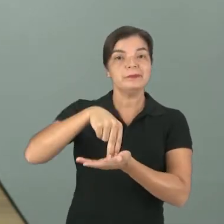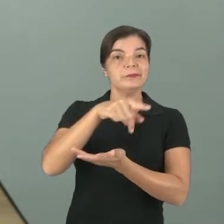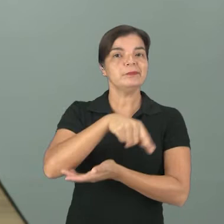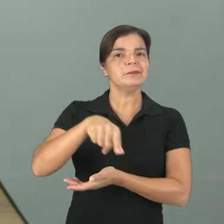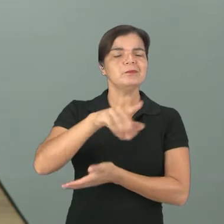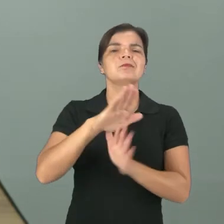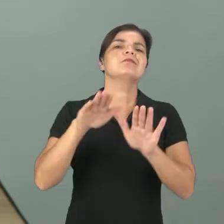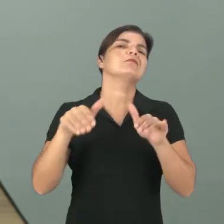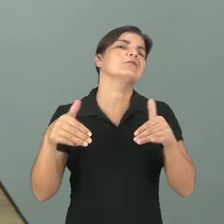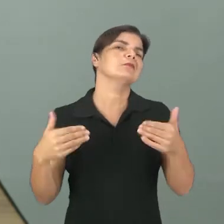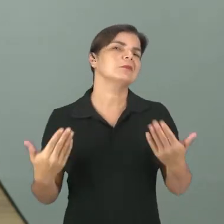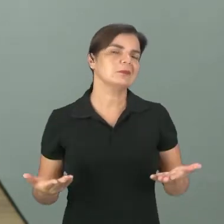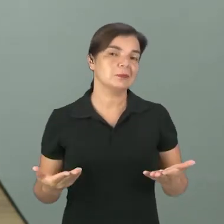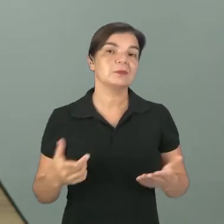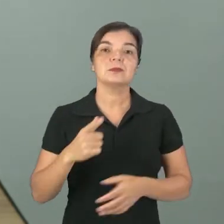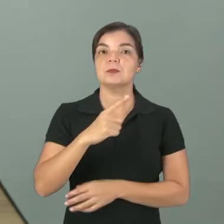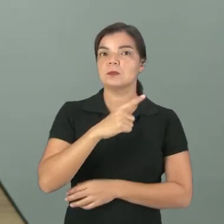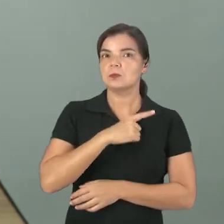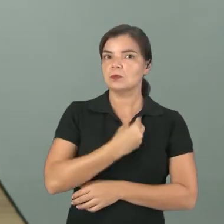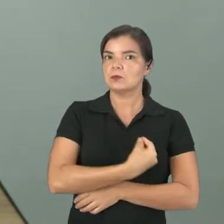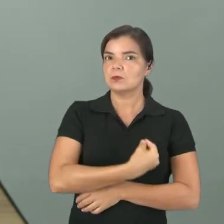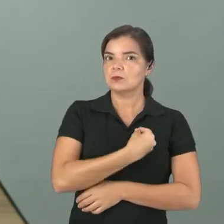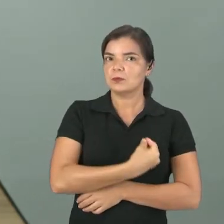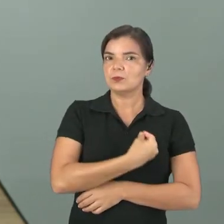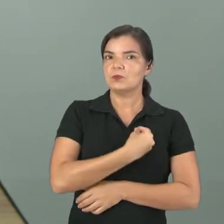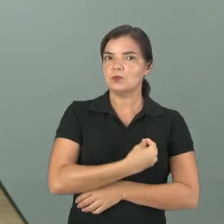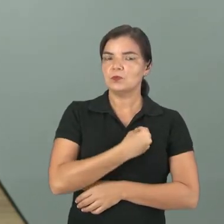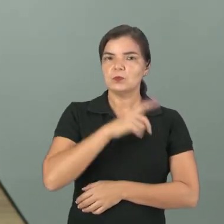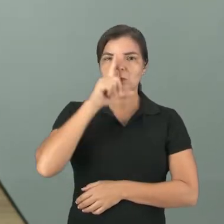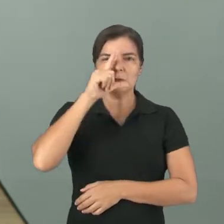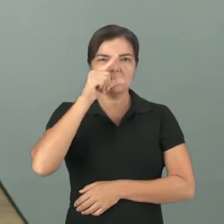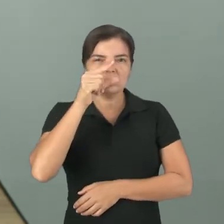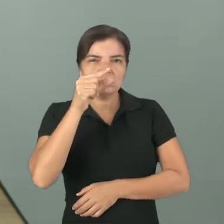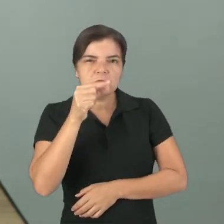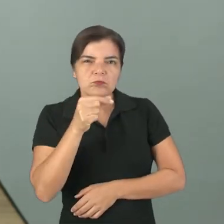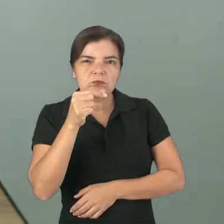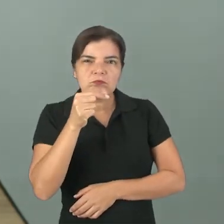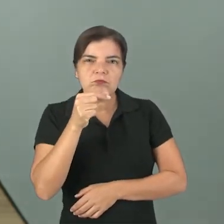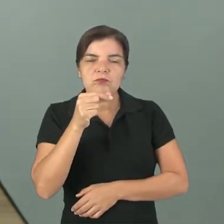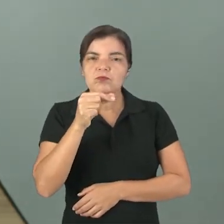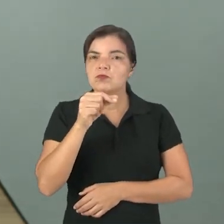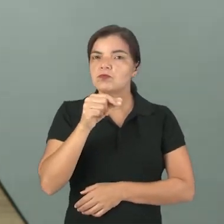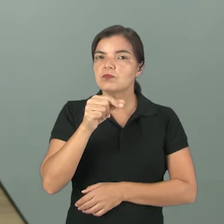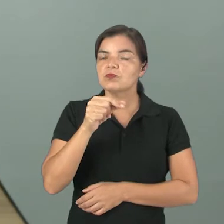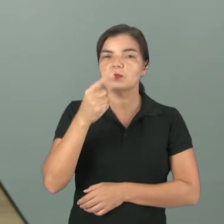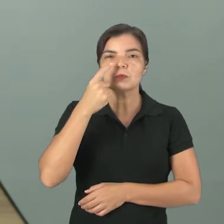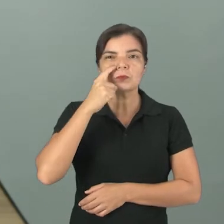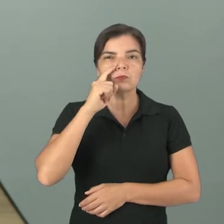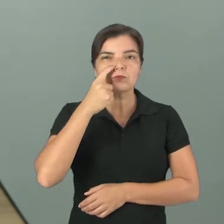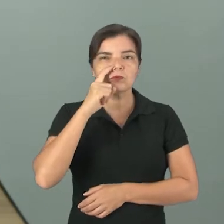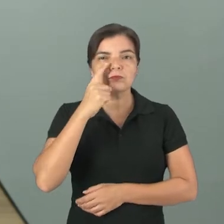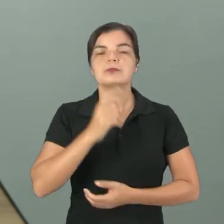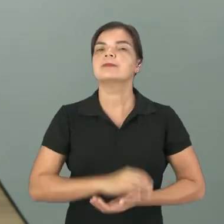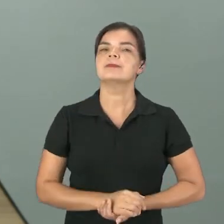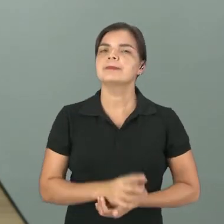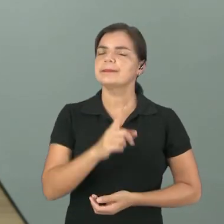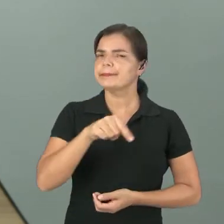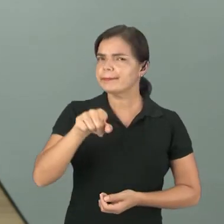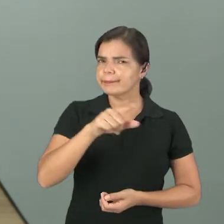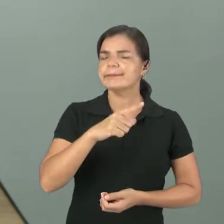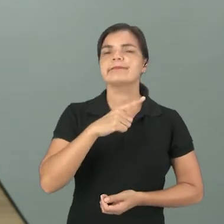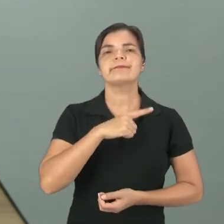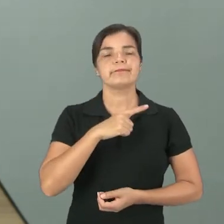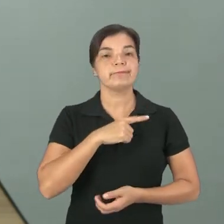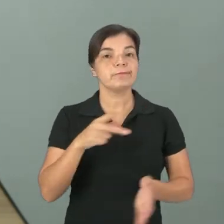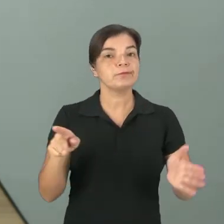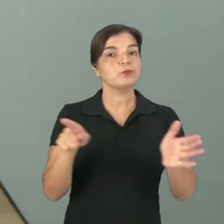personagens, em qual deles temos a presença de bruxas? E aí? Em qual será? Você se lembra? Tem